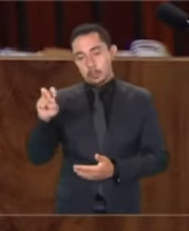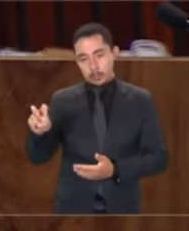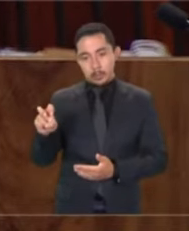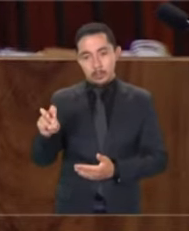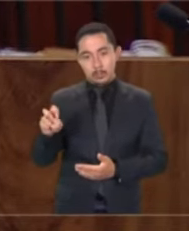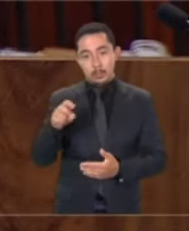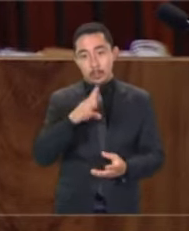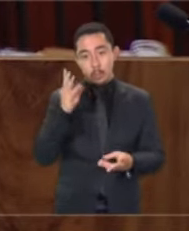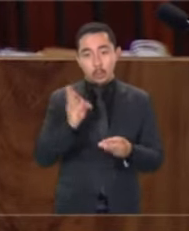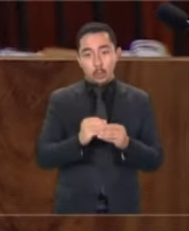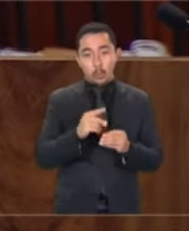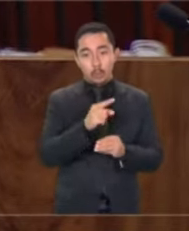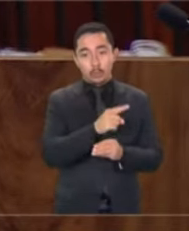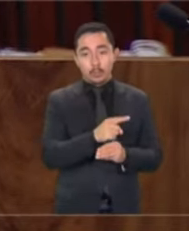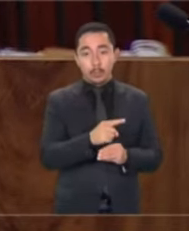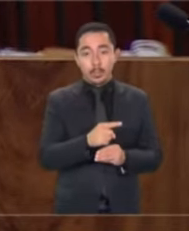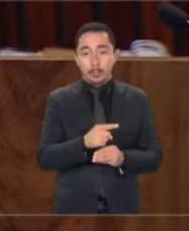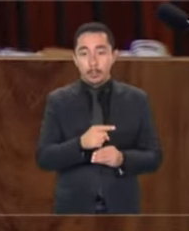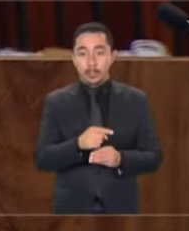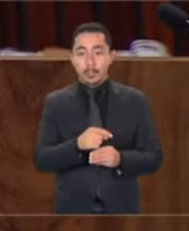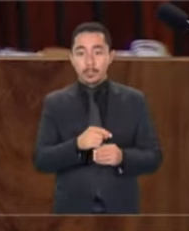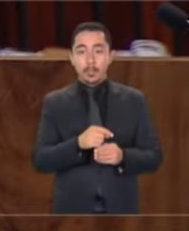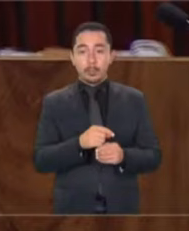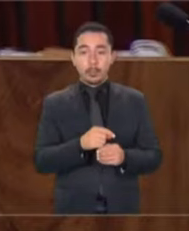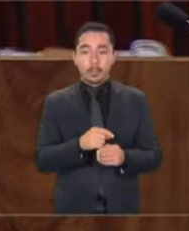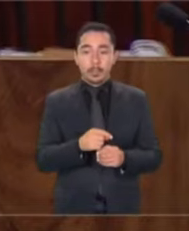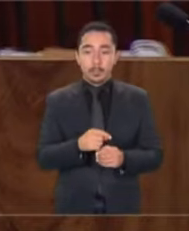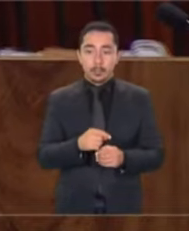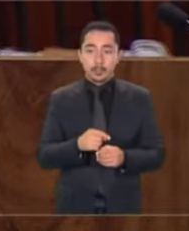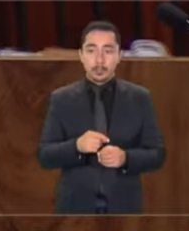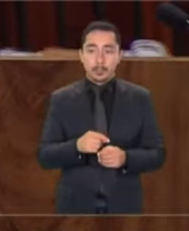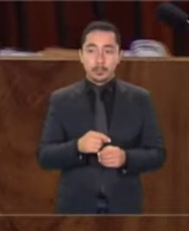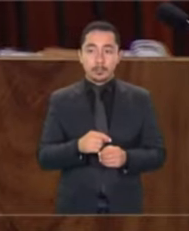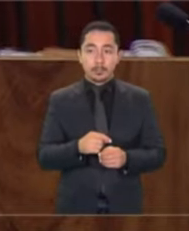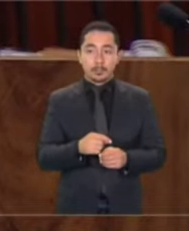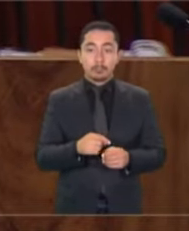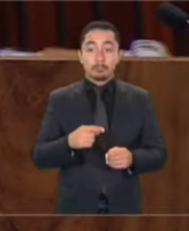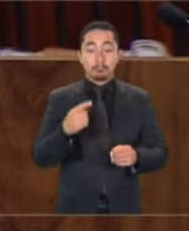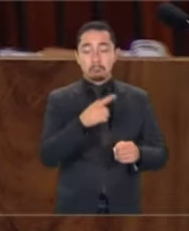o Republicanos comprovou de modo satisfatório o uso de